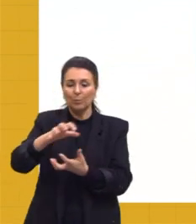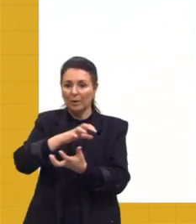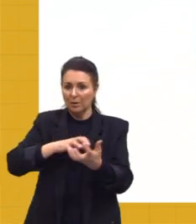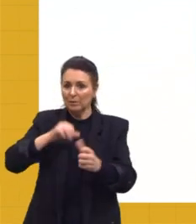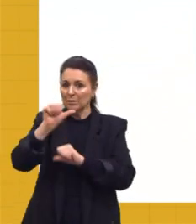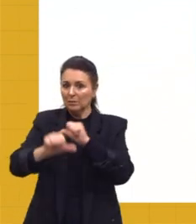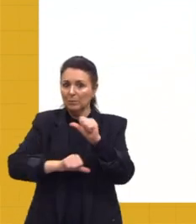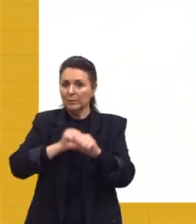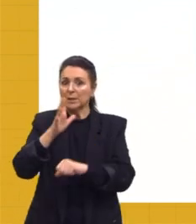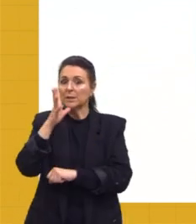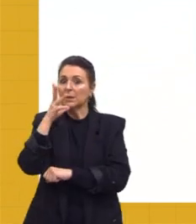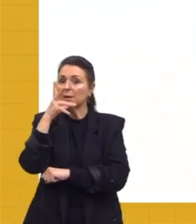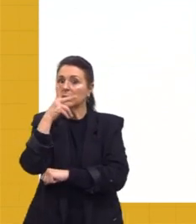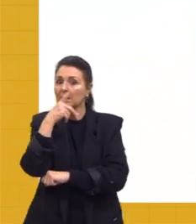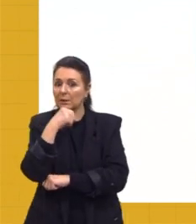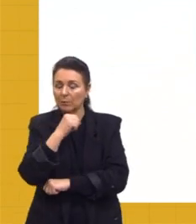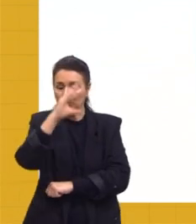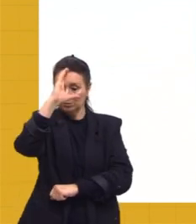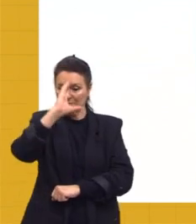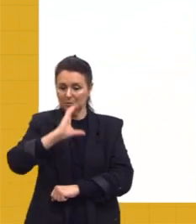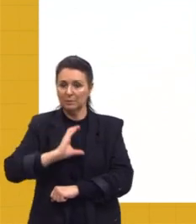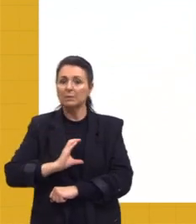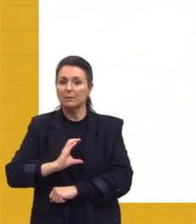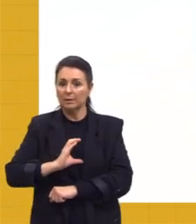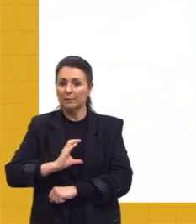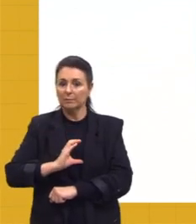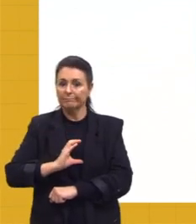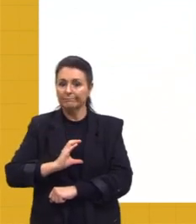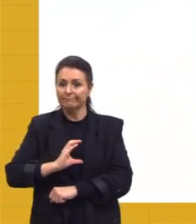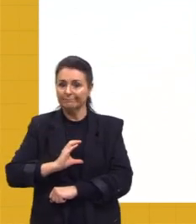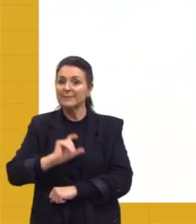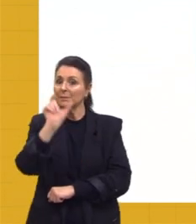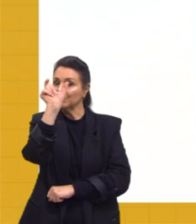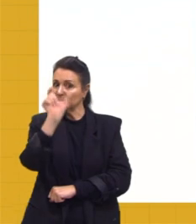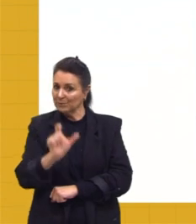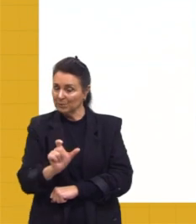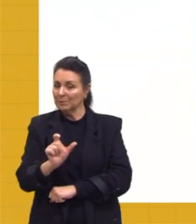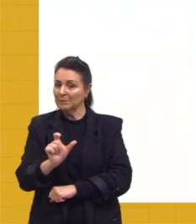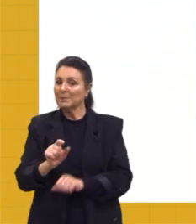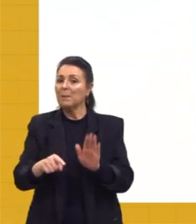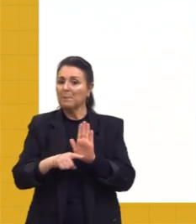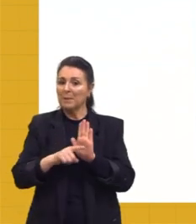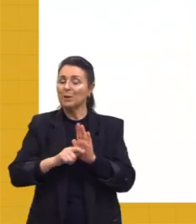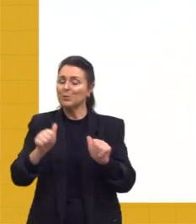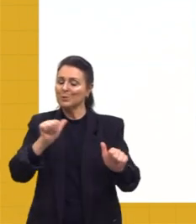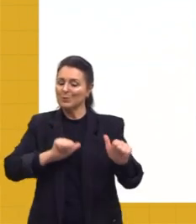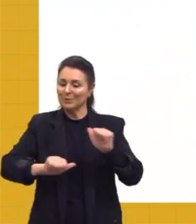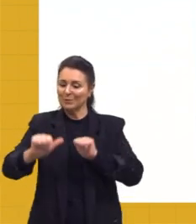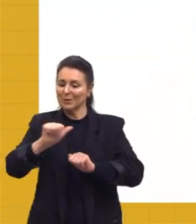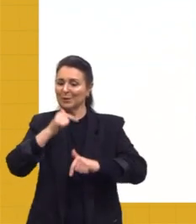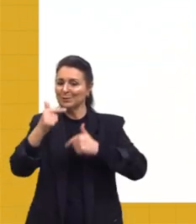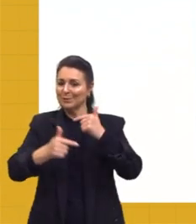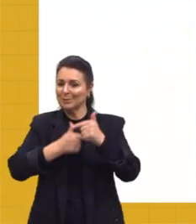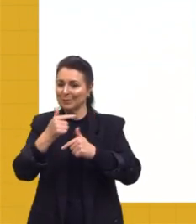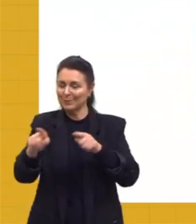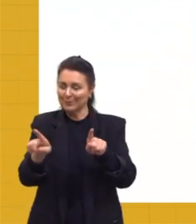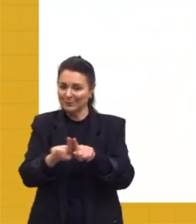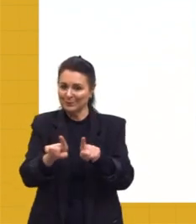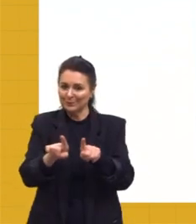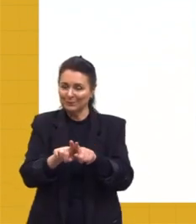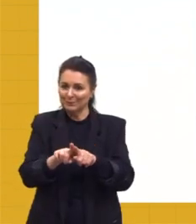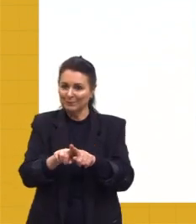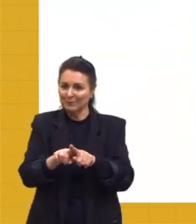tardia e cidadão Então são tão que são são são menos qualificados tá pessoal